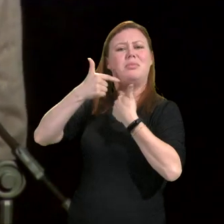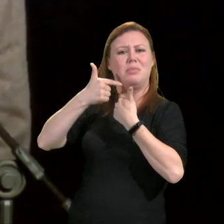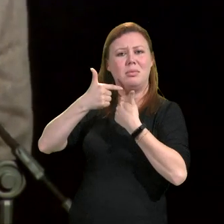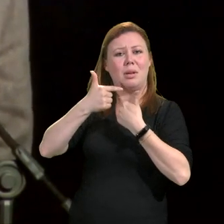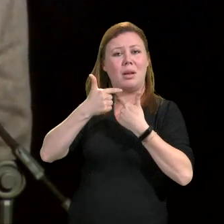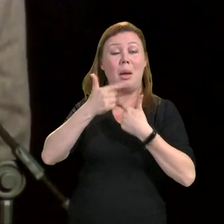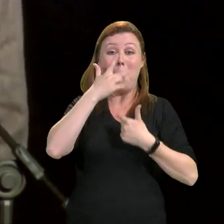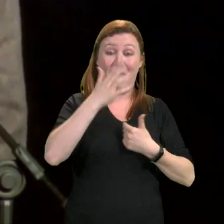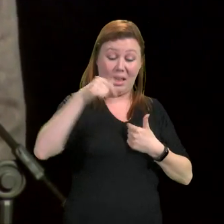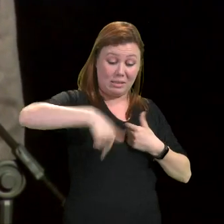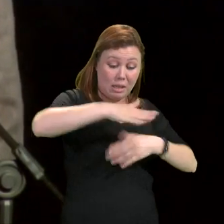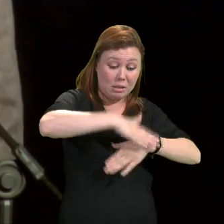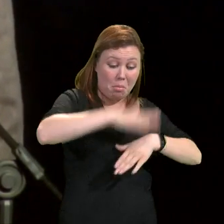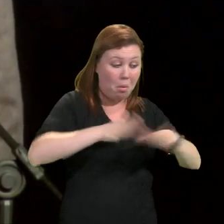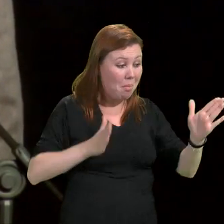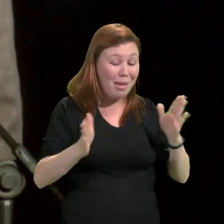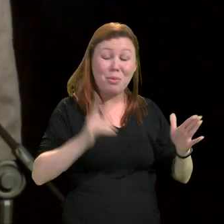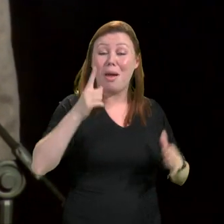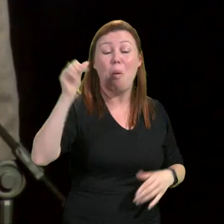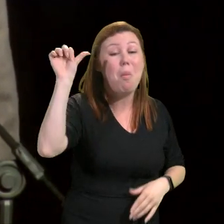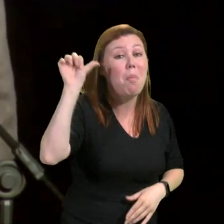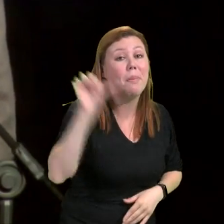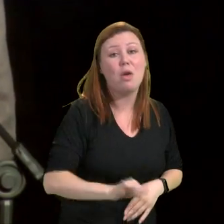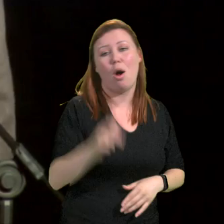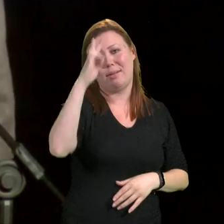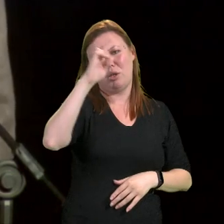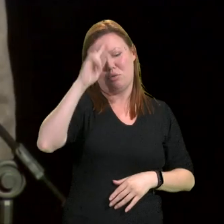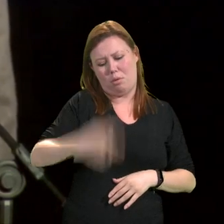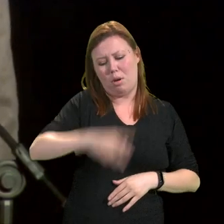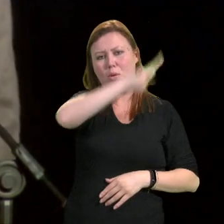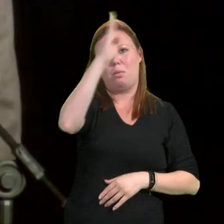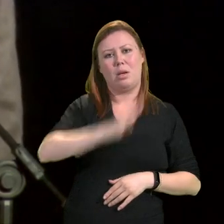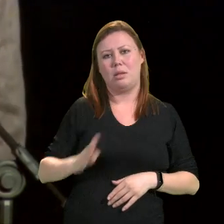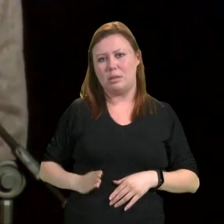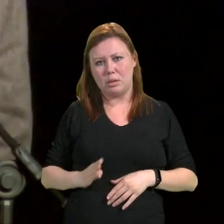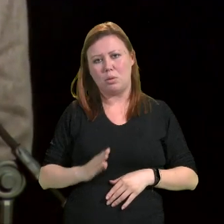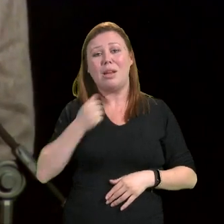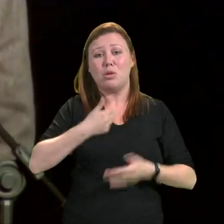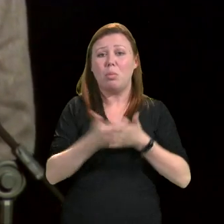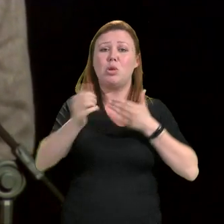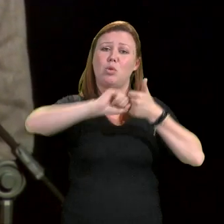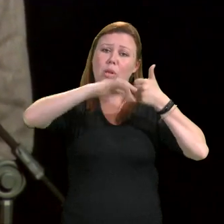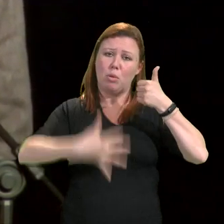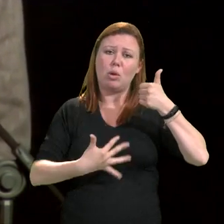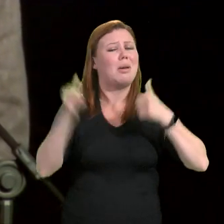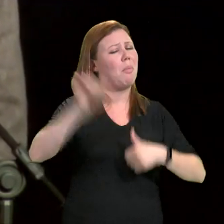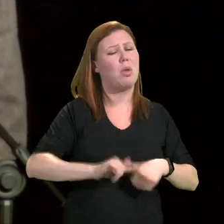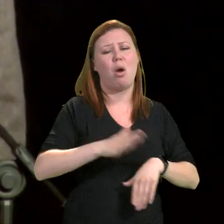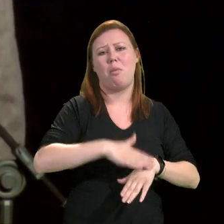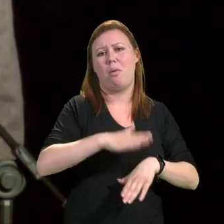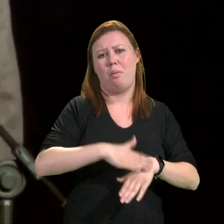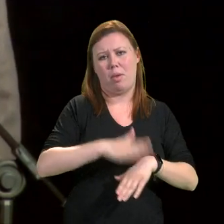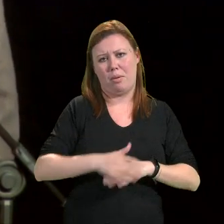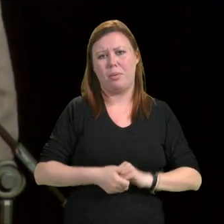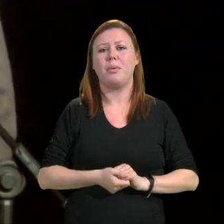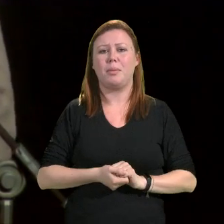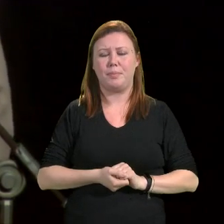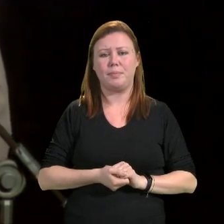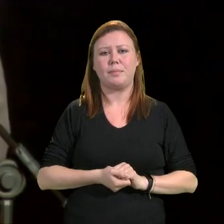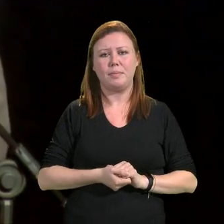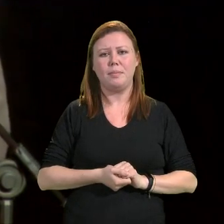nós estamos passando o pior momento da história desse país desde a sua redemocratização. E agora é preciso que